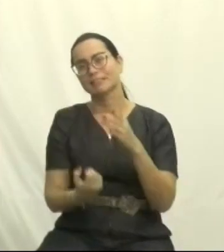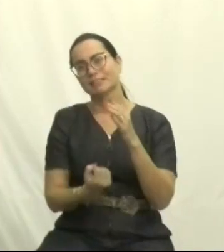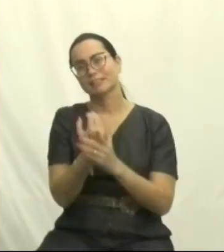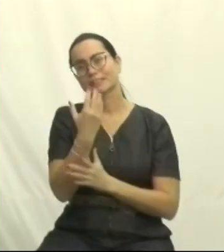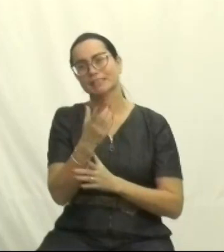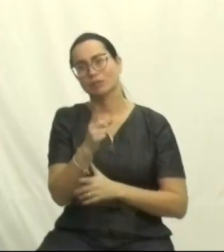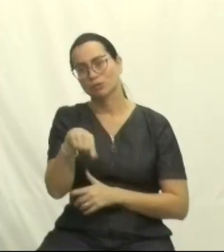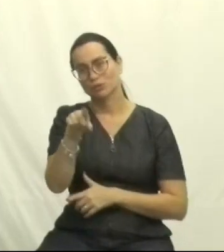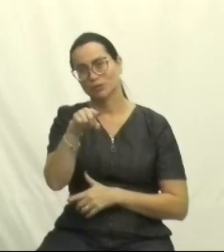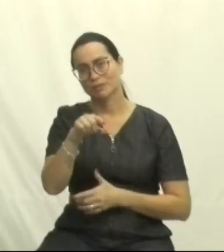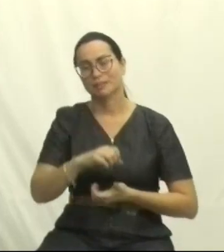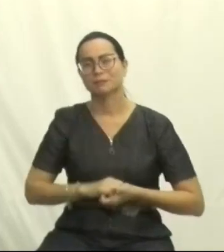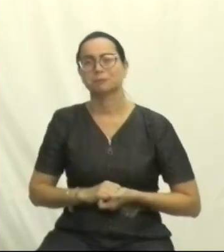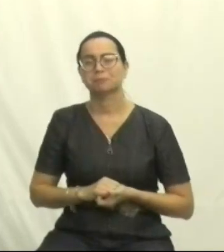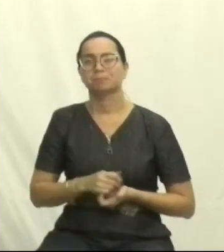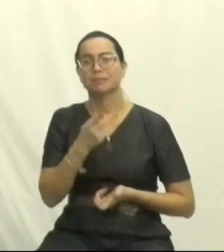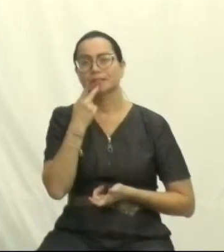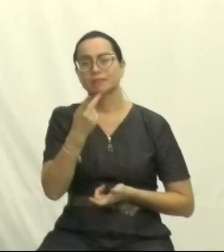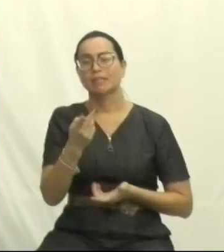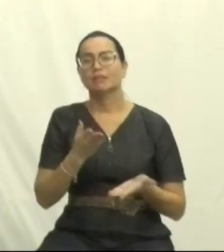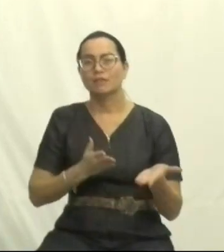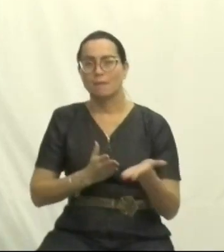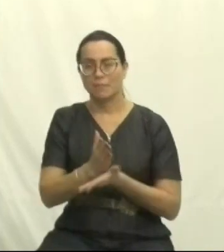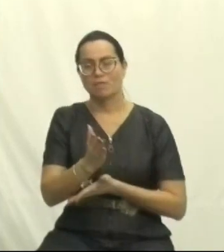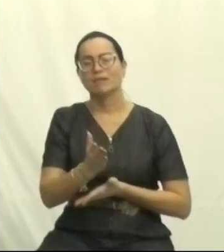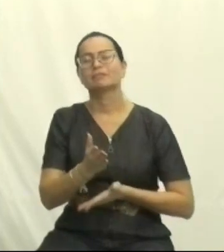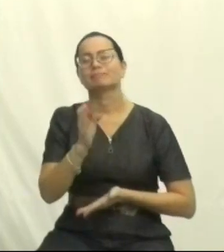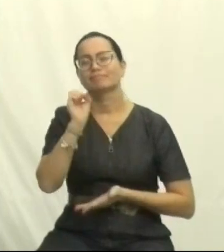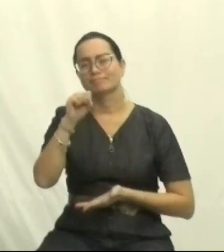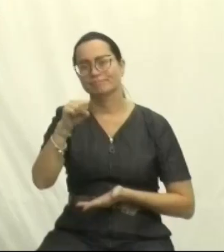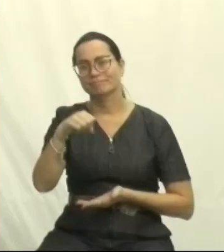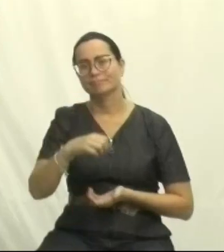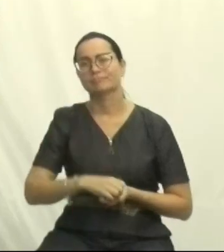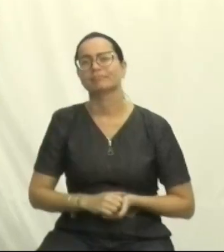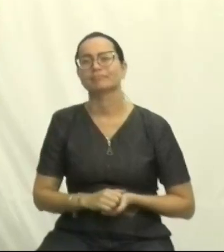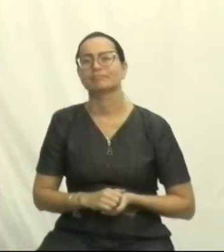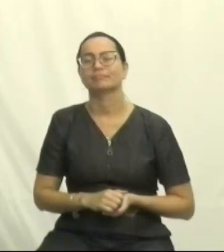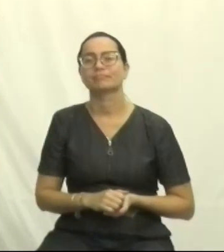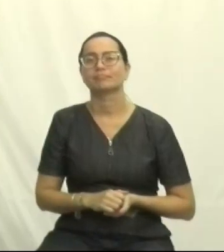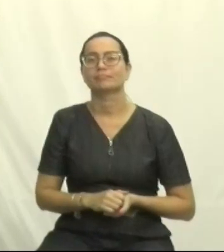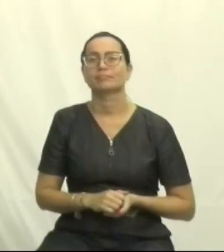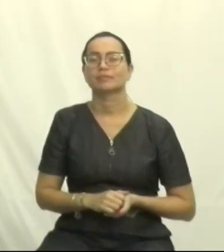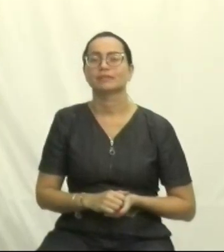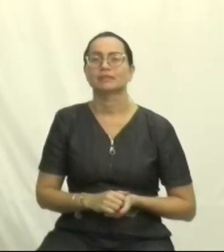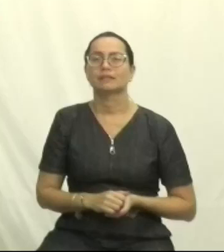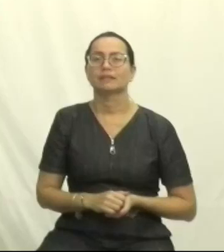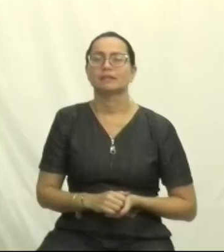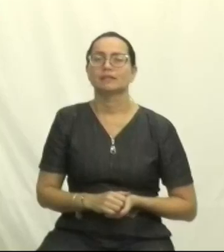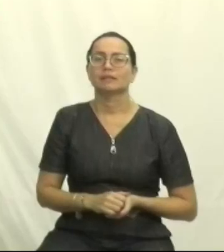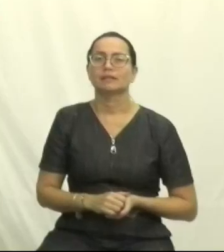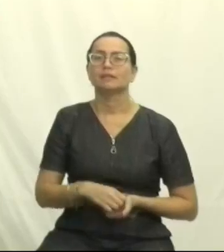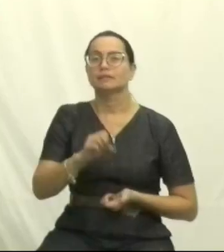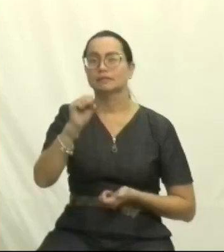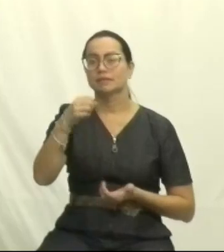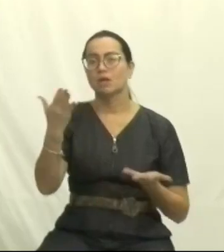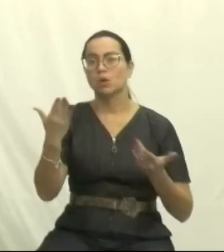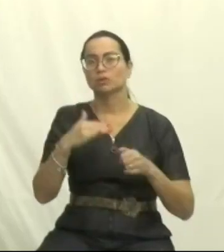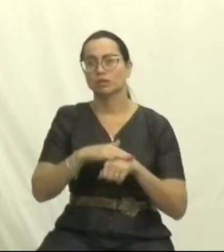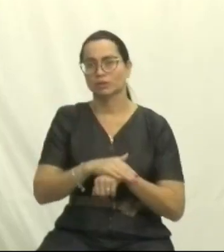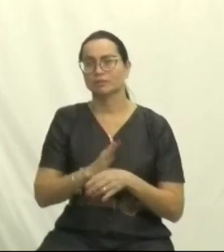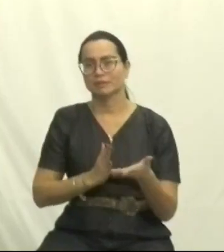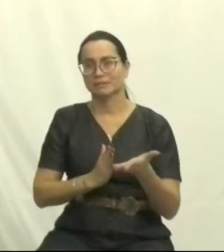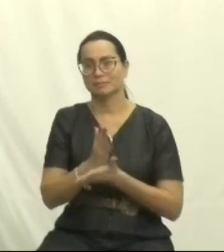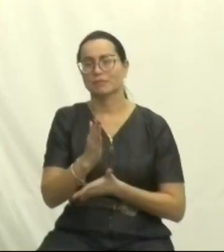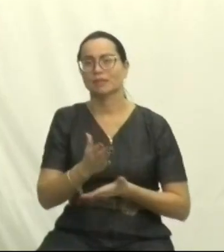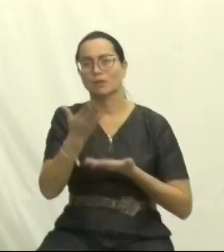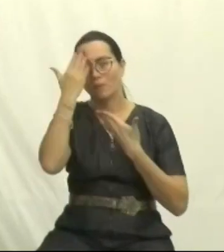de Bombeiro e dizer que foi aprovada por unanimidade, foi assinada, aliás, e será, com certeza, aprovada nessa noite. Então, obrigado,